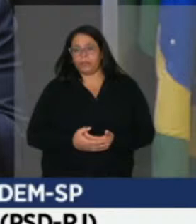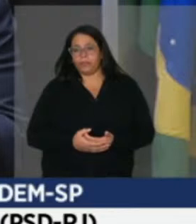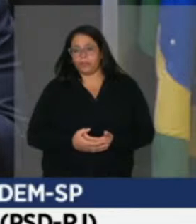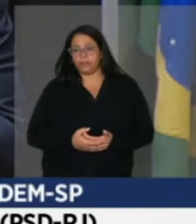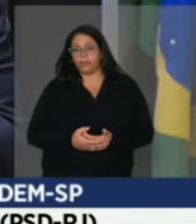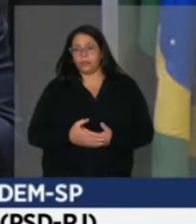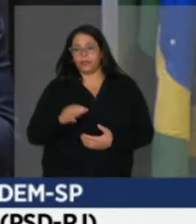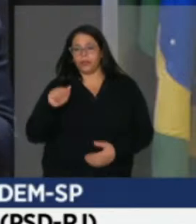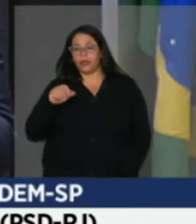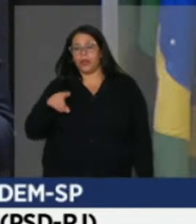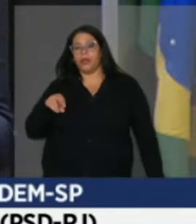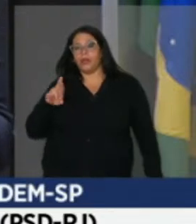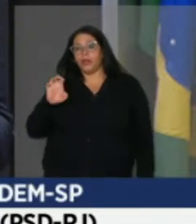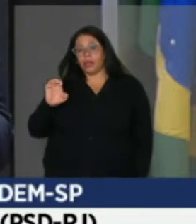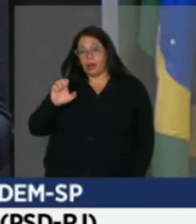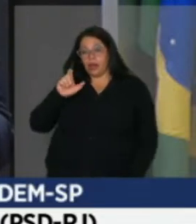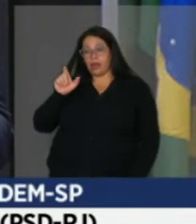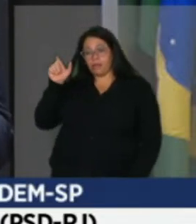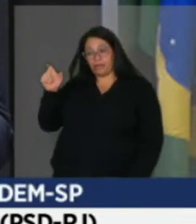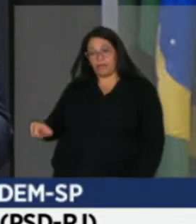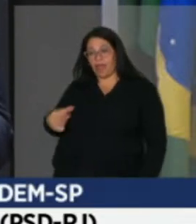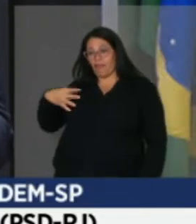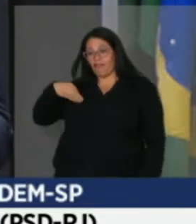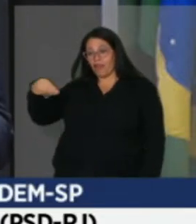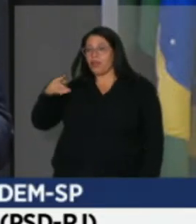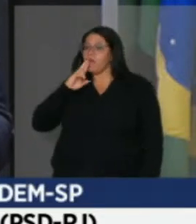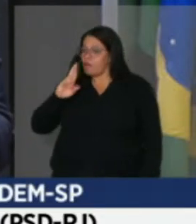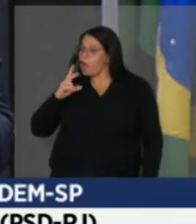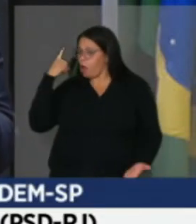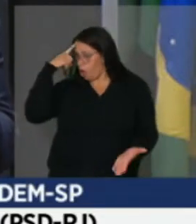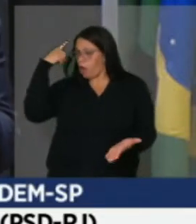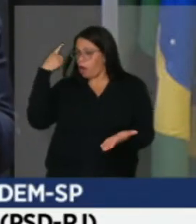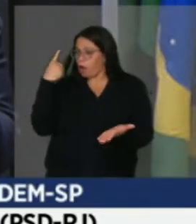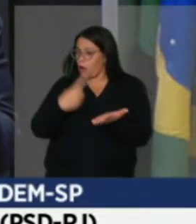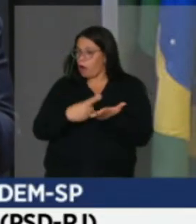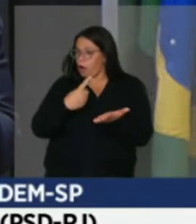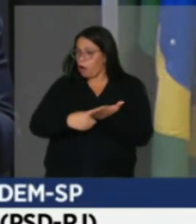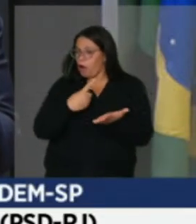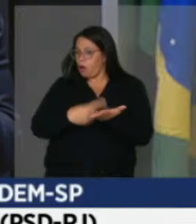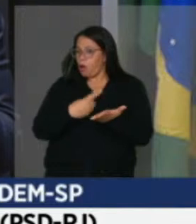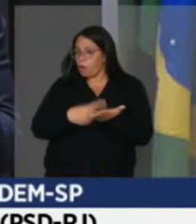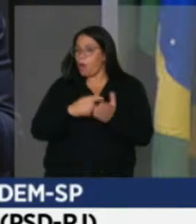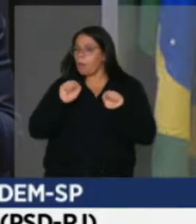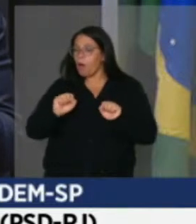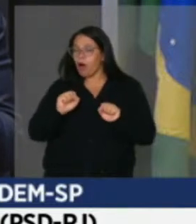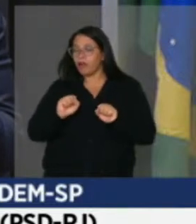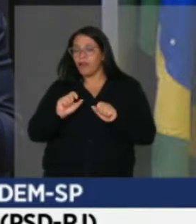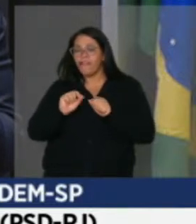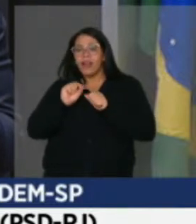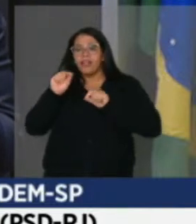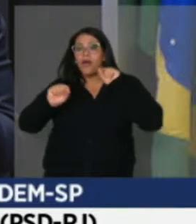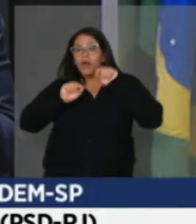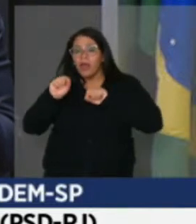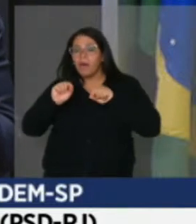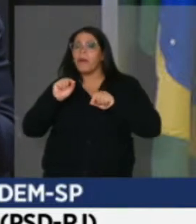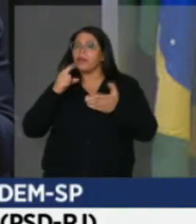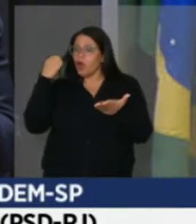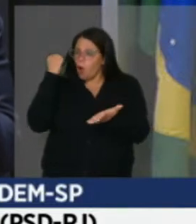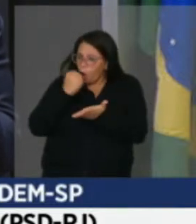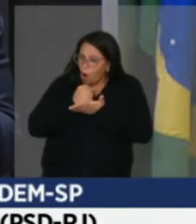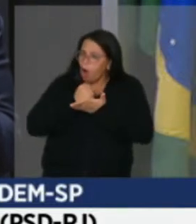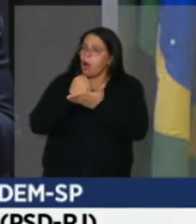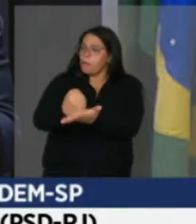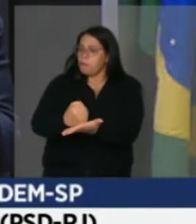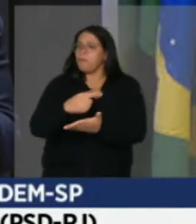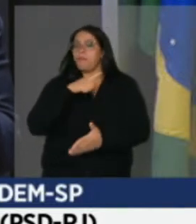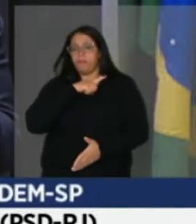André responde: mãe, eu estou com a senhora, não dá para eu fazer muita coisa, mas estou com a senhora. E